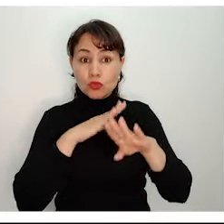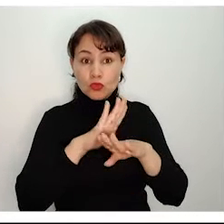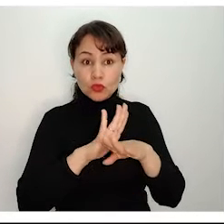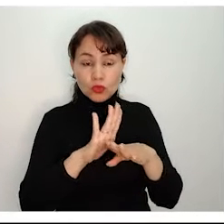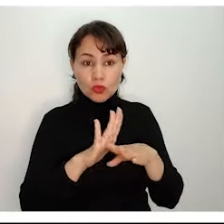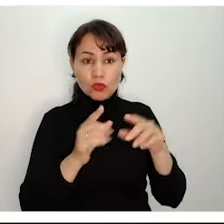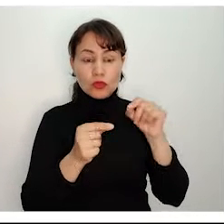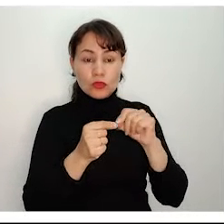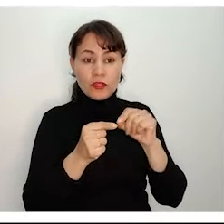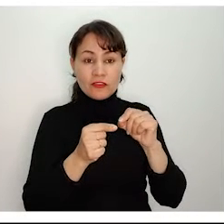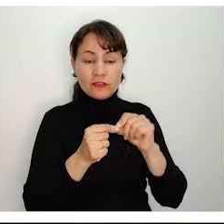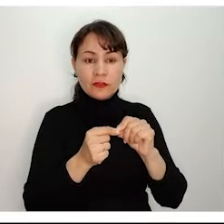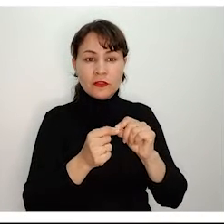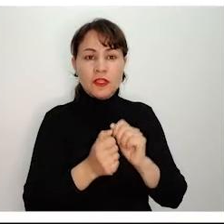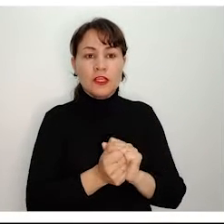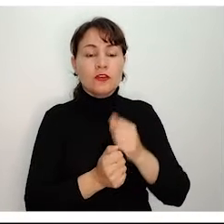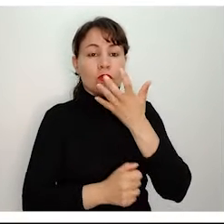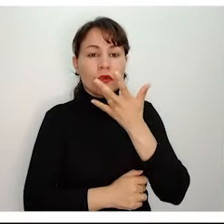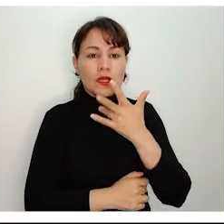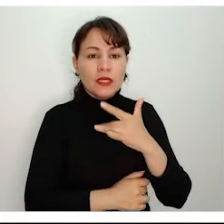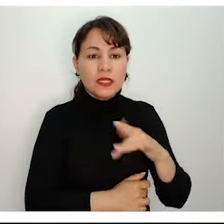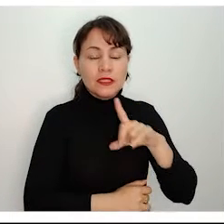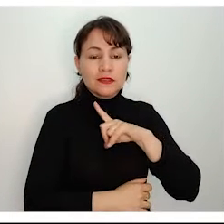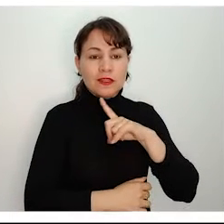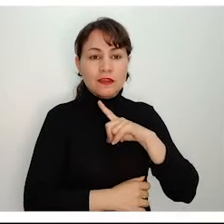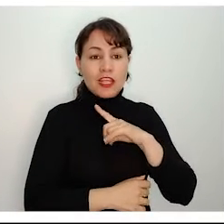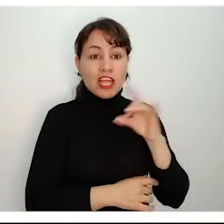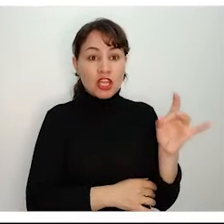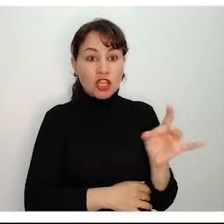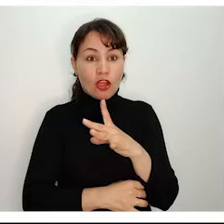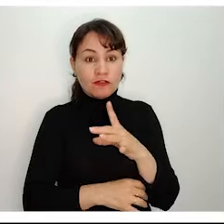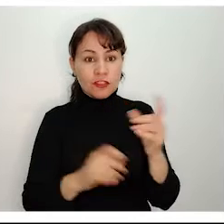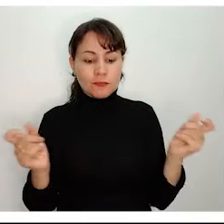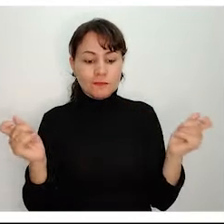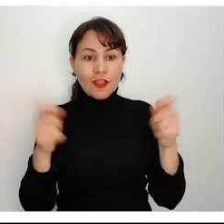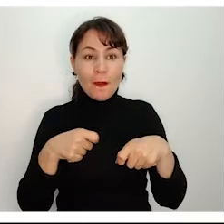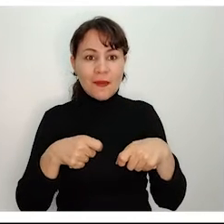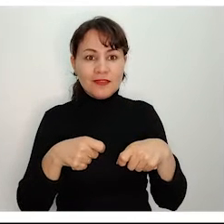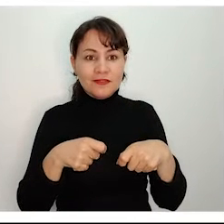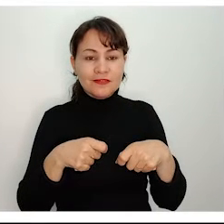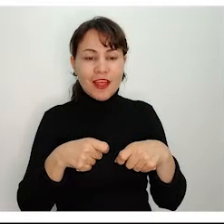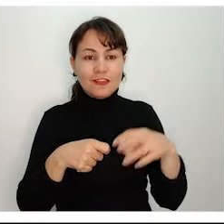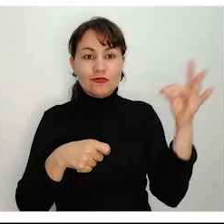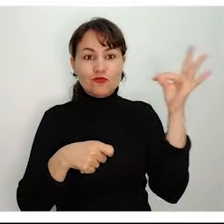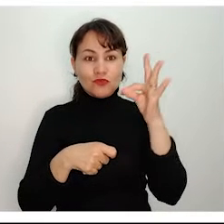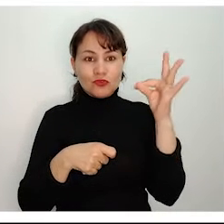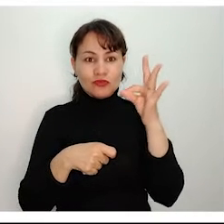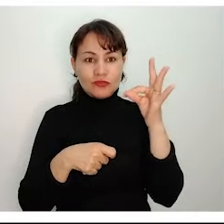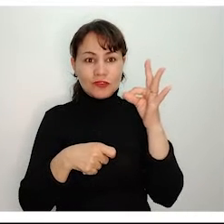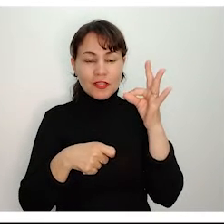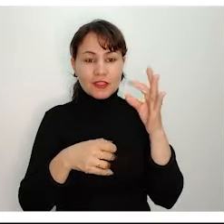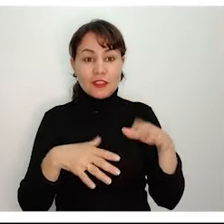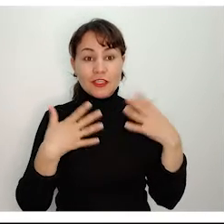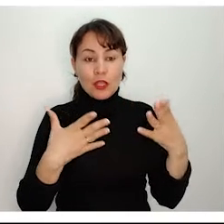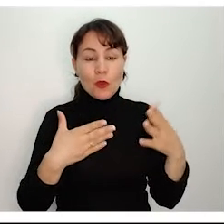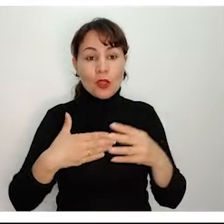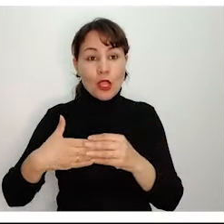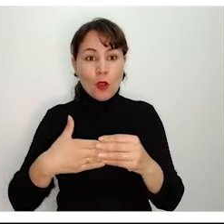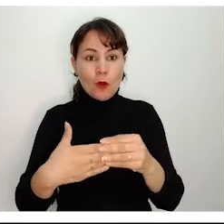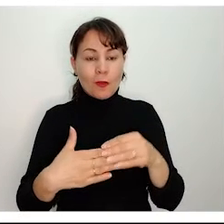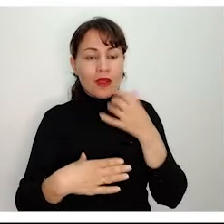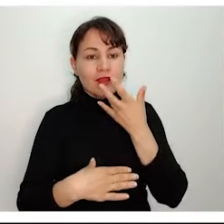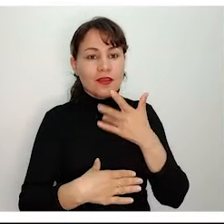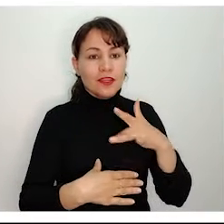E tudo isso faz com que a criança tenha novas capacidades funcionais. Então,